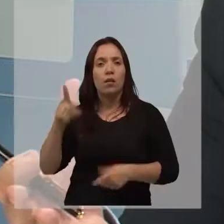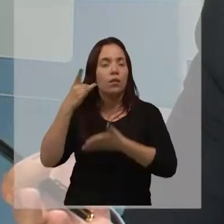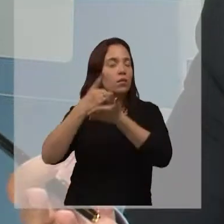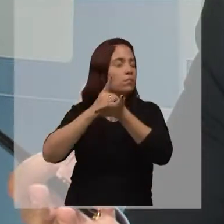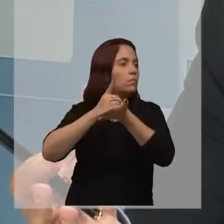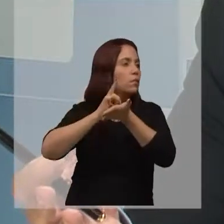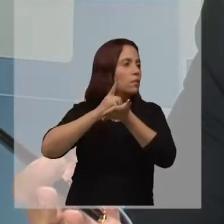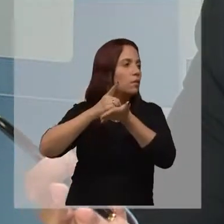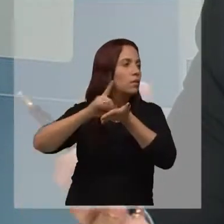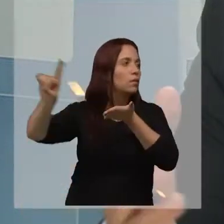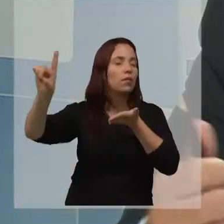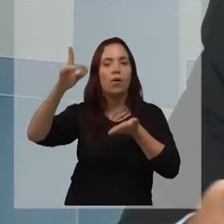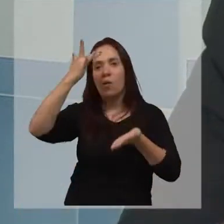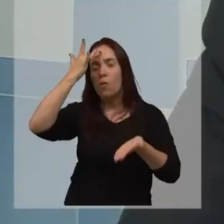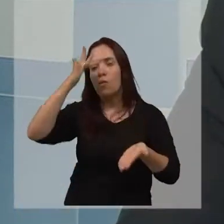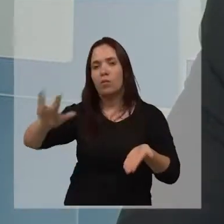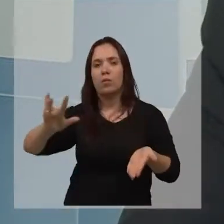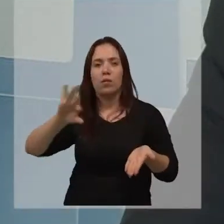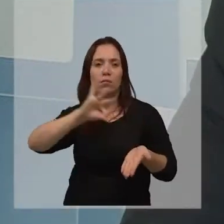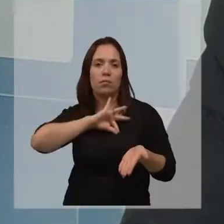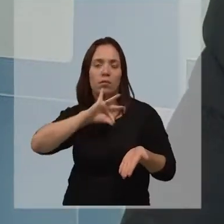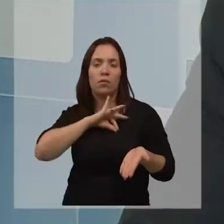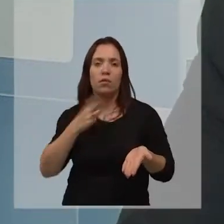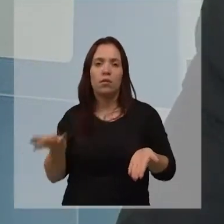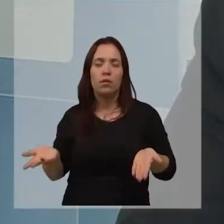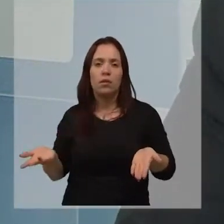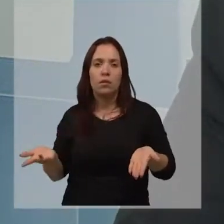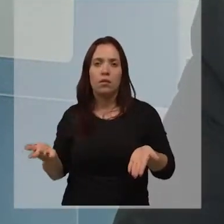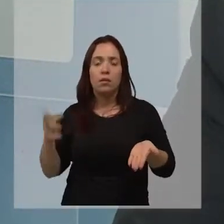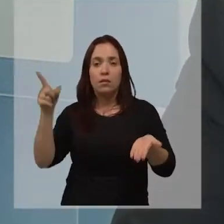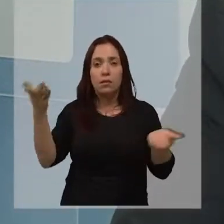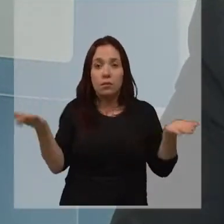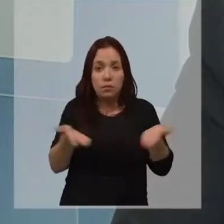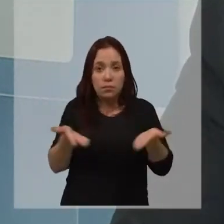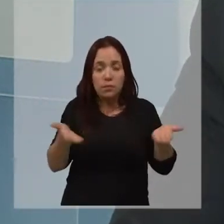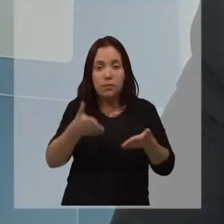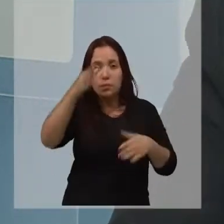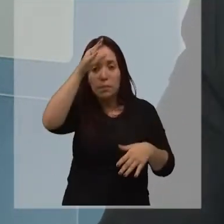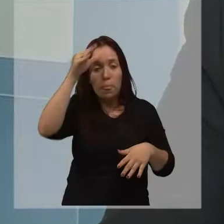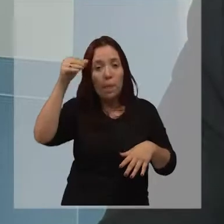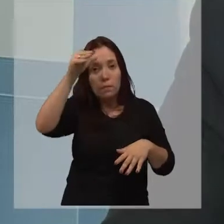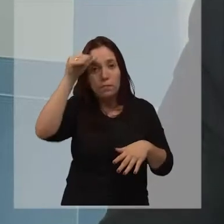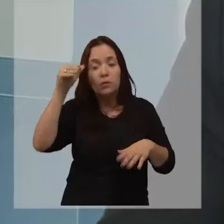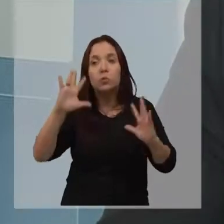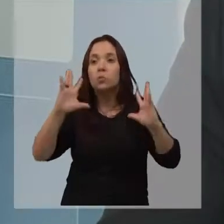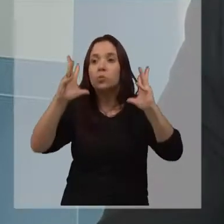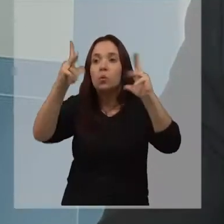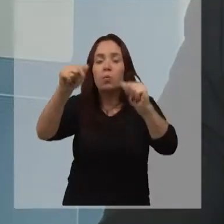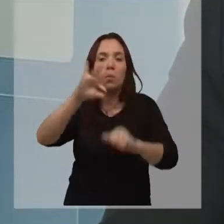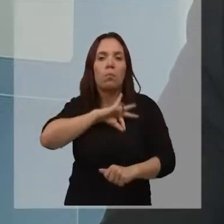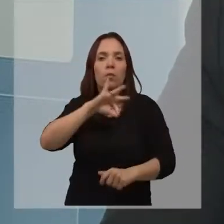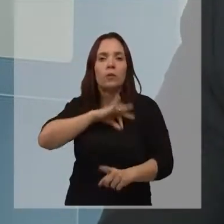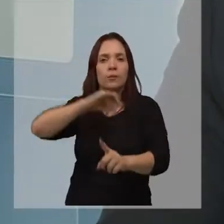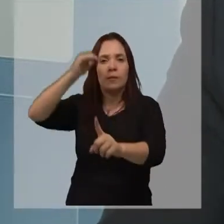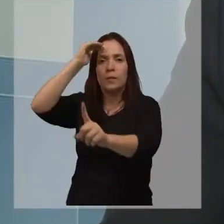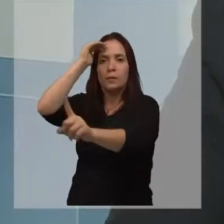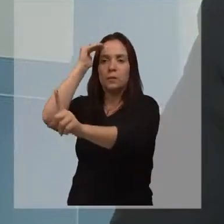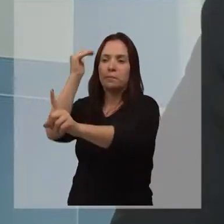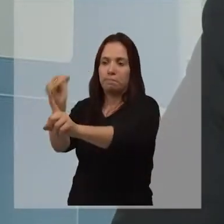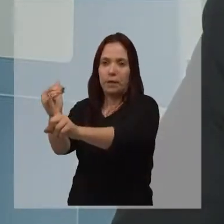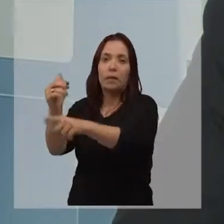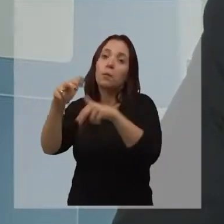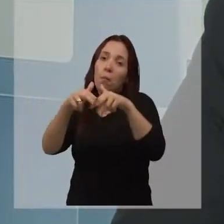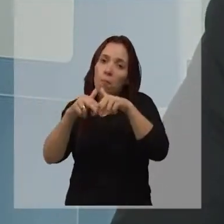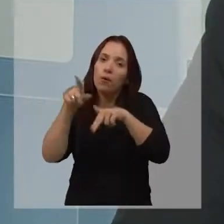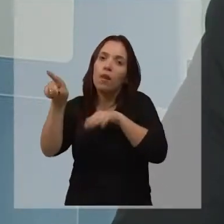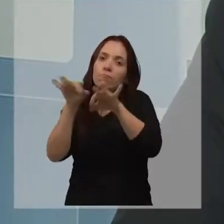Polícia Militar. Era odiado. O Camilo hoje, ele tem o respeito da Polícia Militar. Por isso que ele pôde fazer isso no segundo